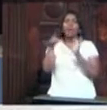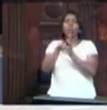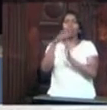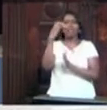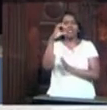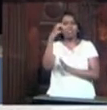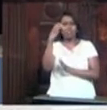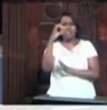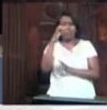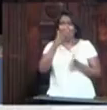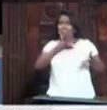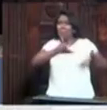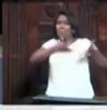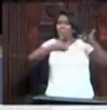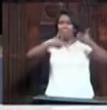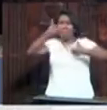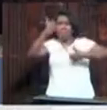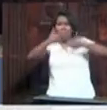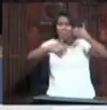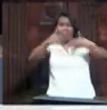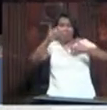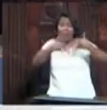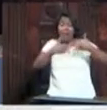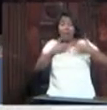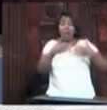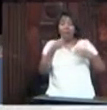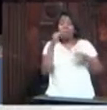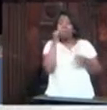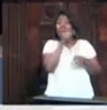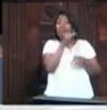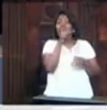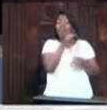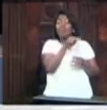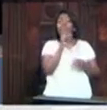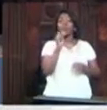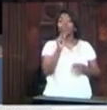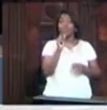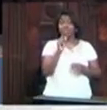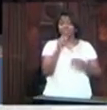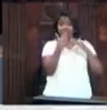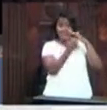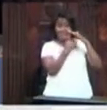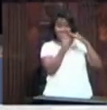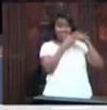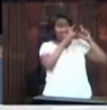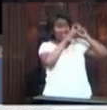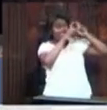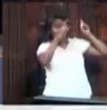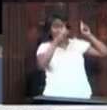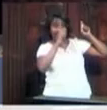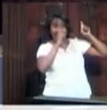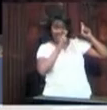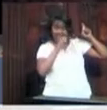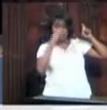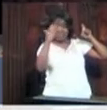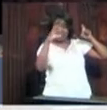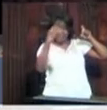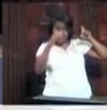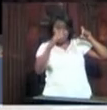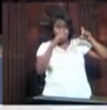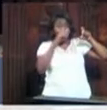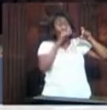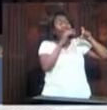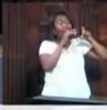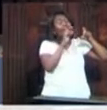que tem na composição do consórcio que leva este nome, as